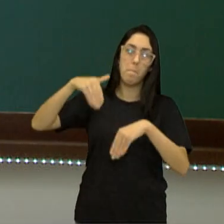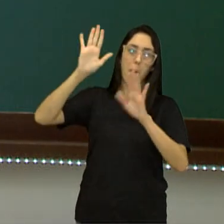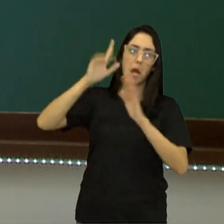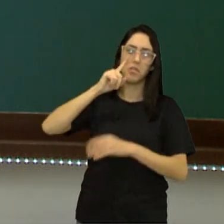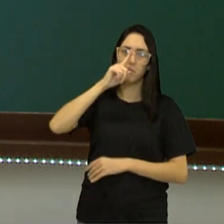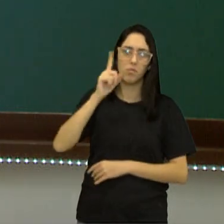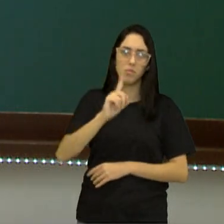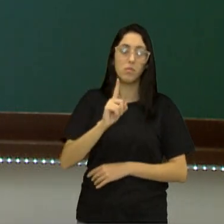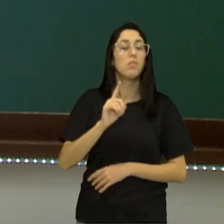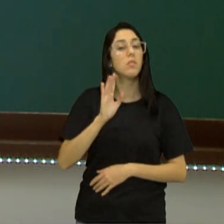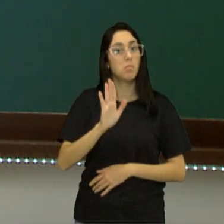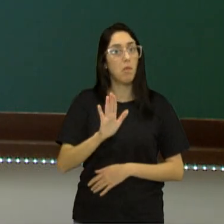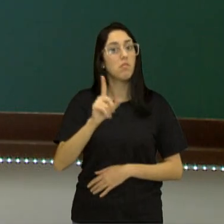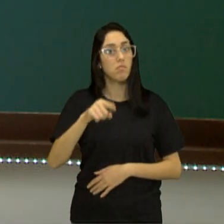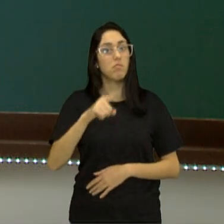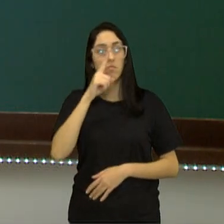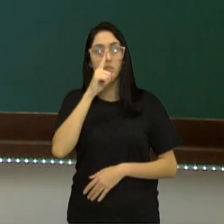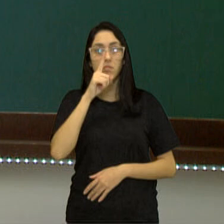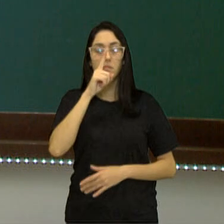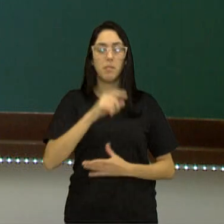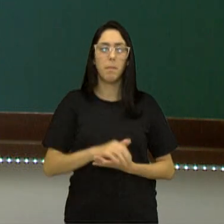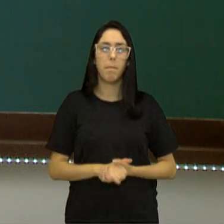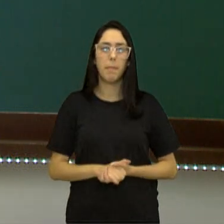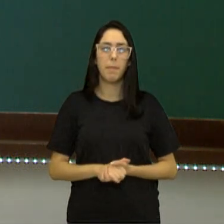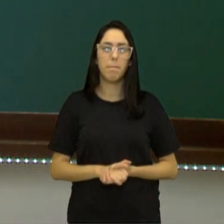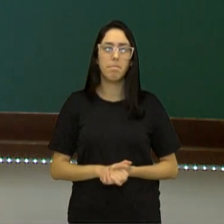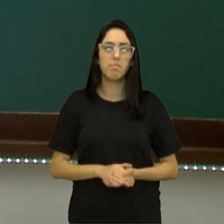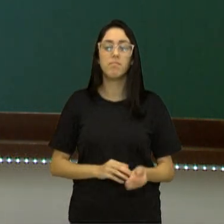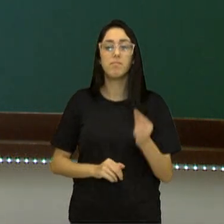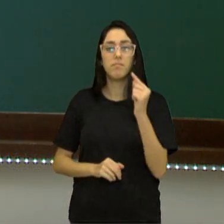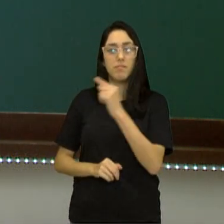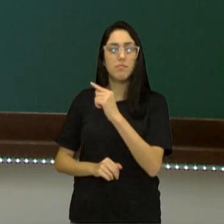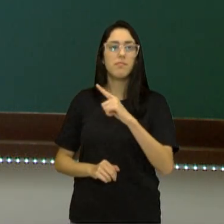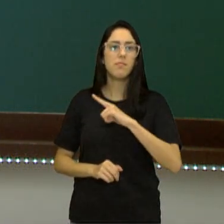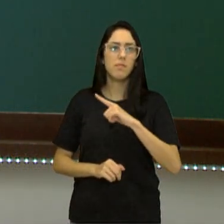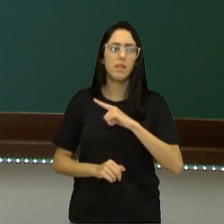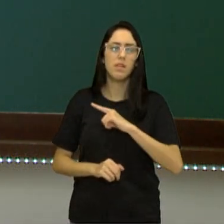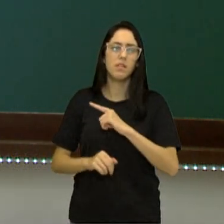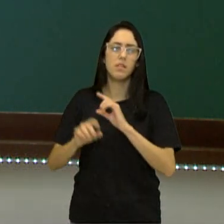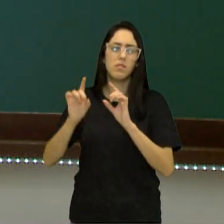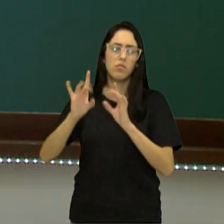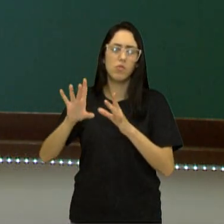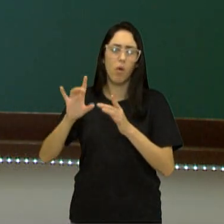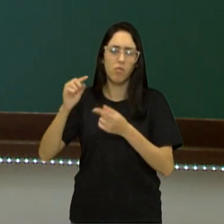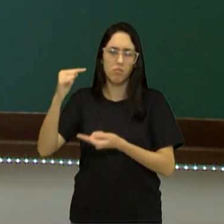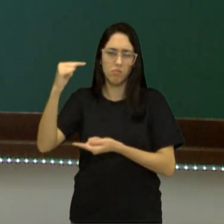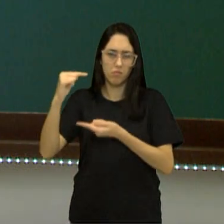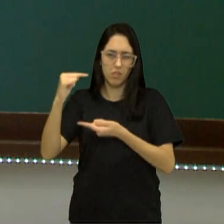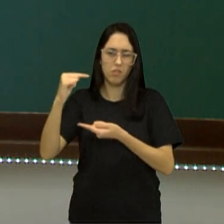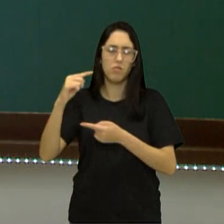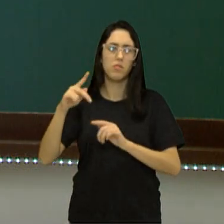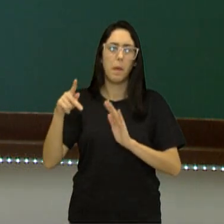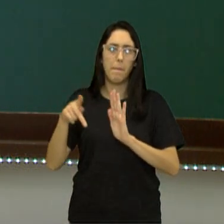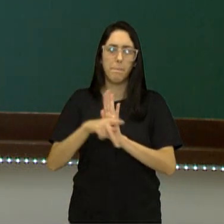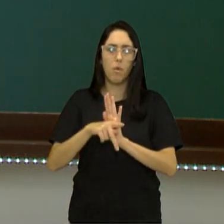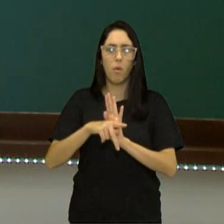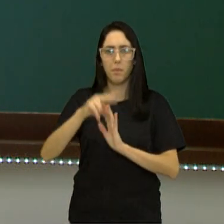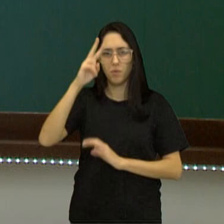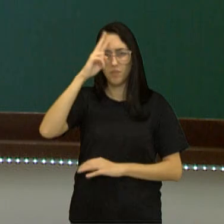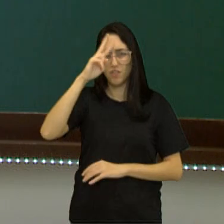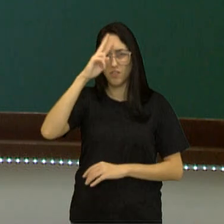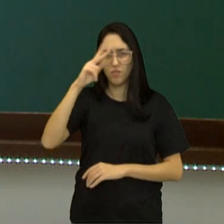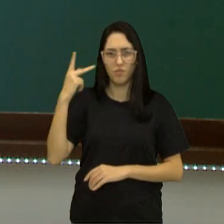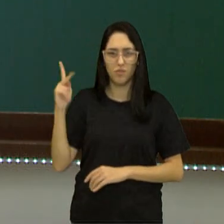mas ele é perigoso de maneira geral. E aqui vem um pedaço, um trecho da nossa, do